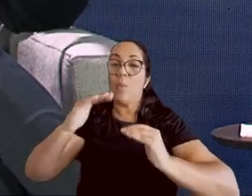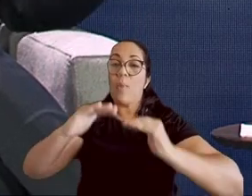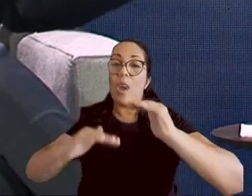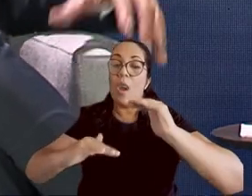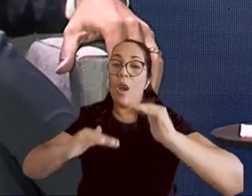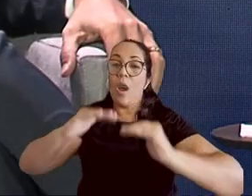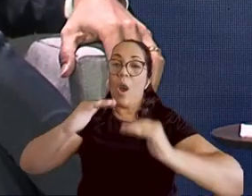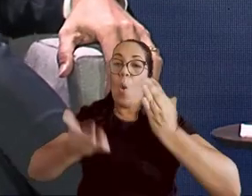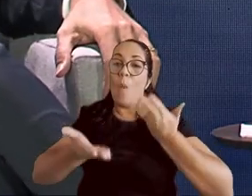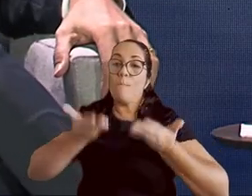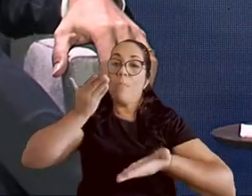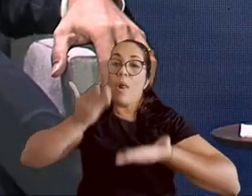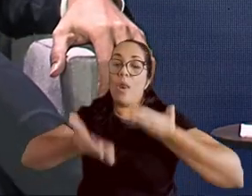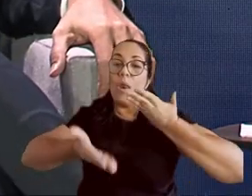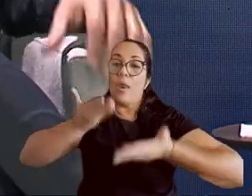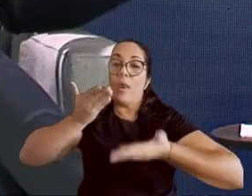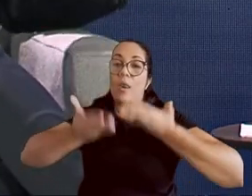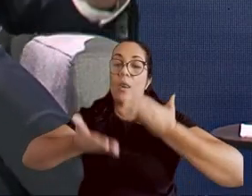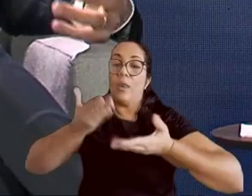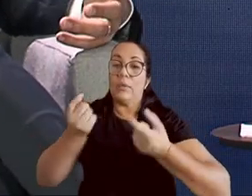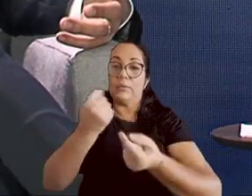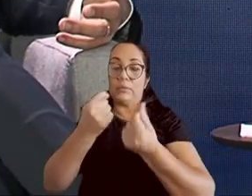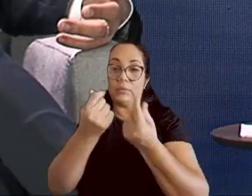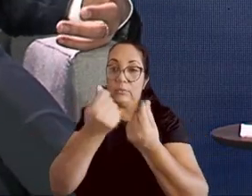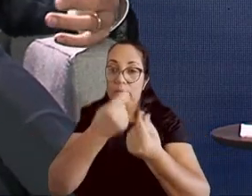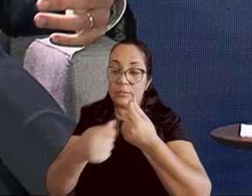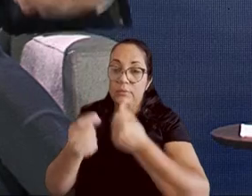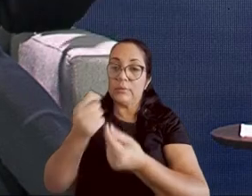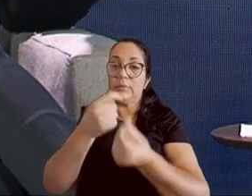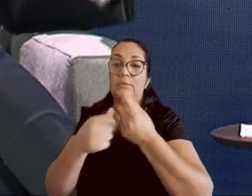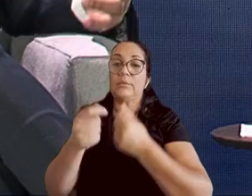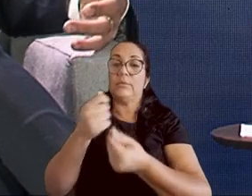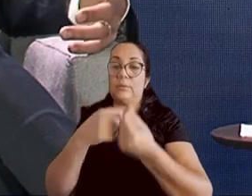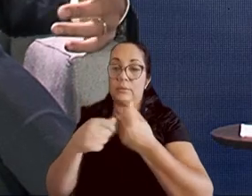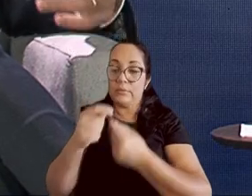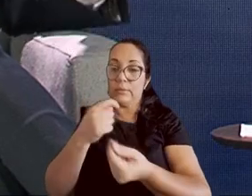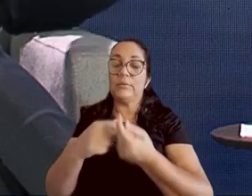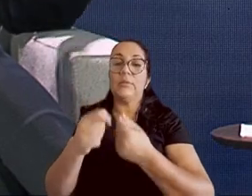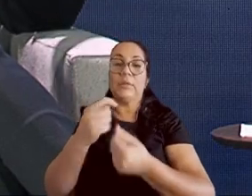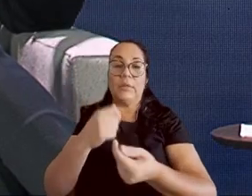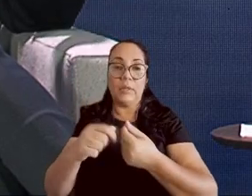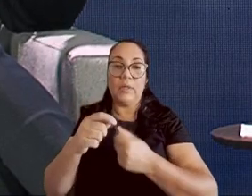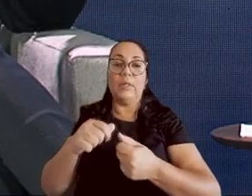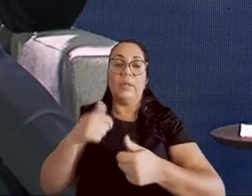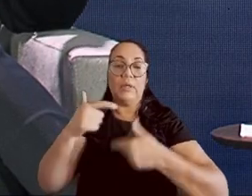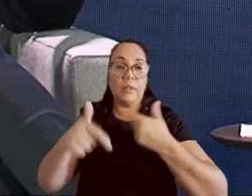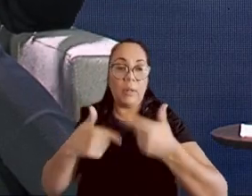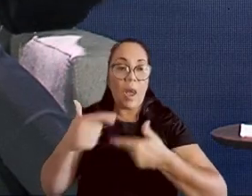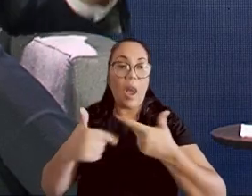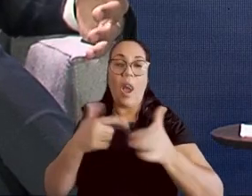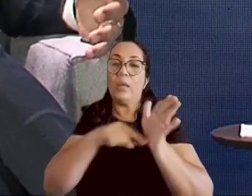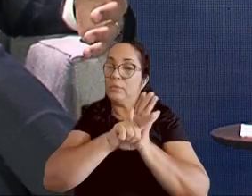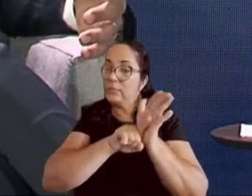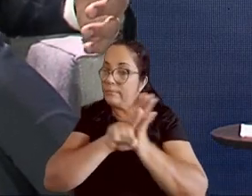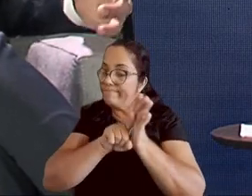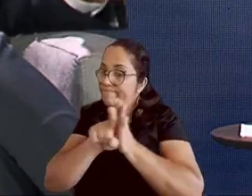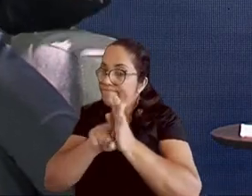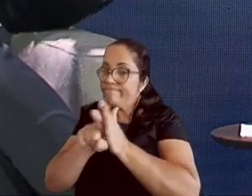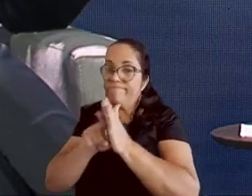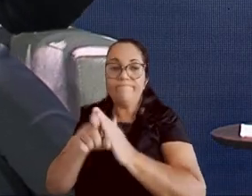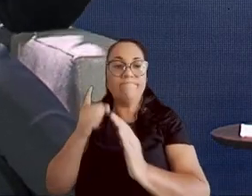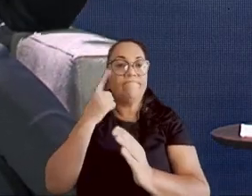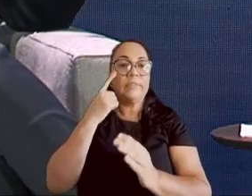tá falando aqui do universo investstível né que fizeram um trabalho de casa também de ir a mercado de buscar operações de mais longo prazo